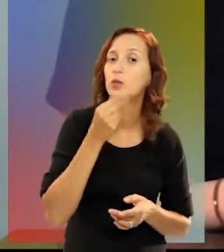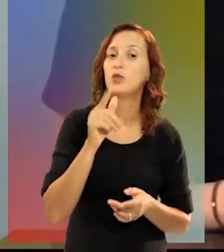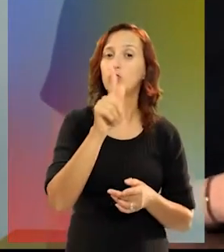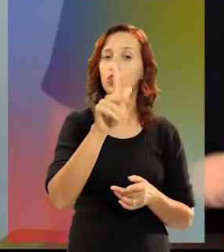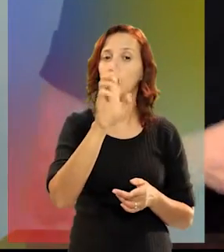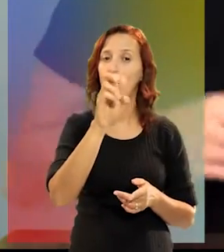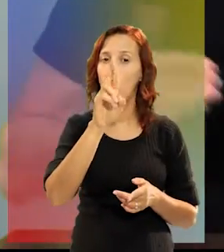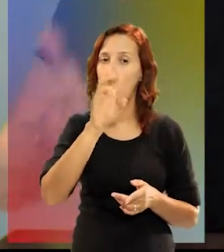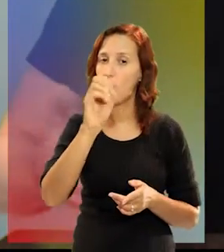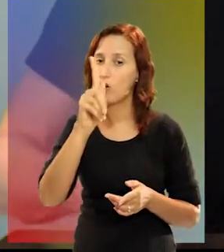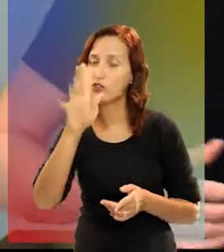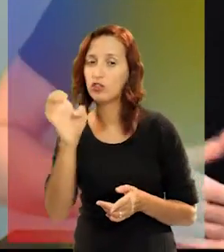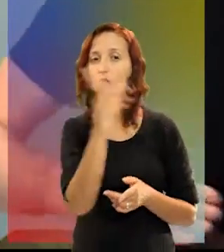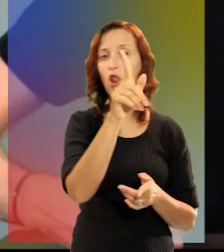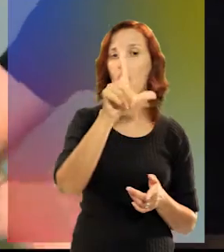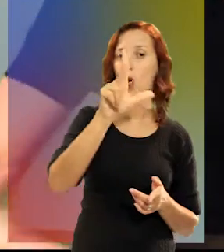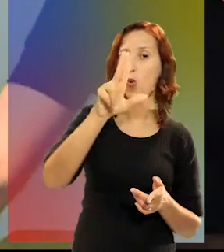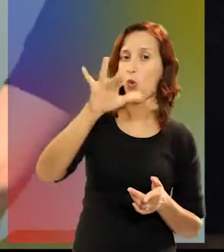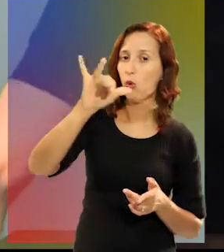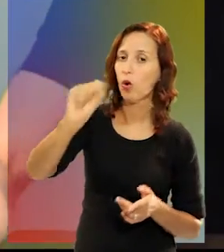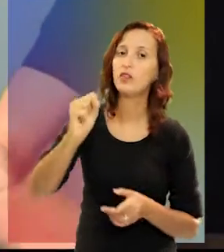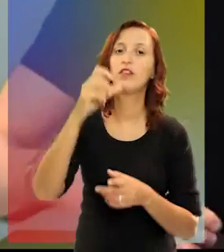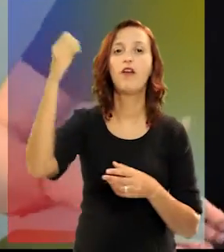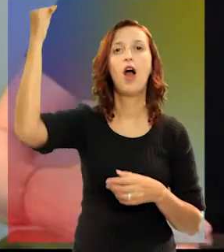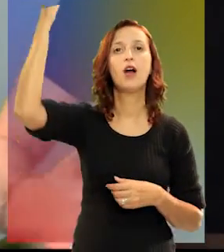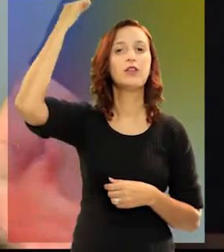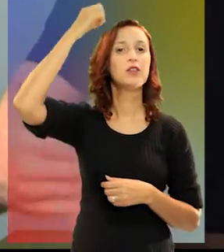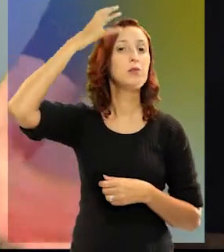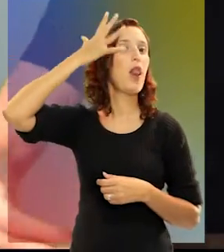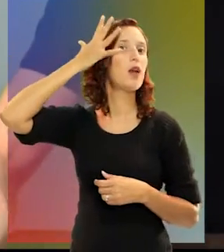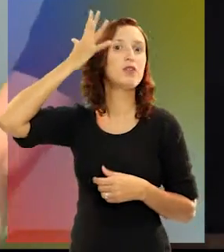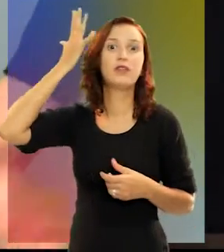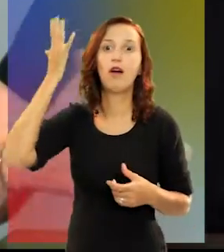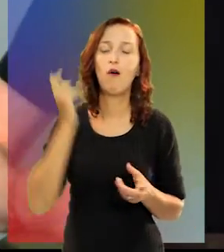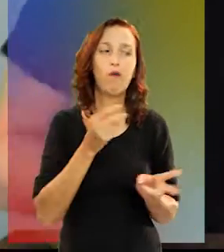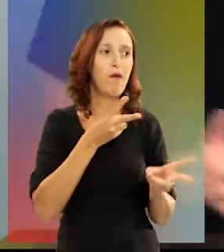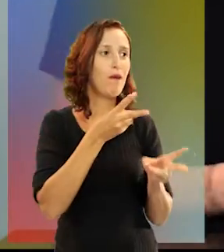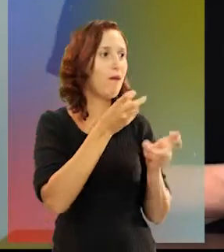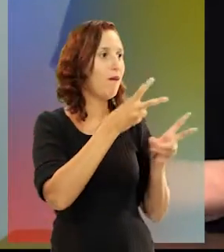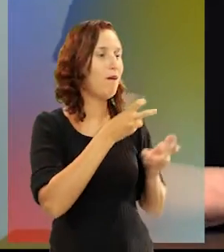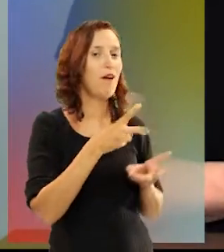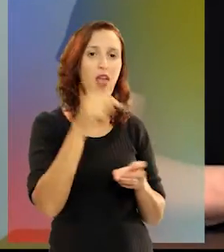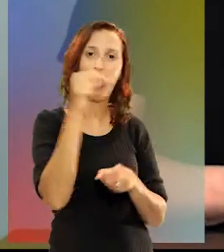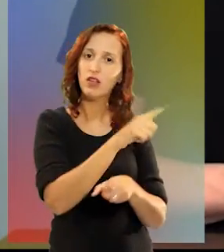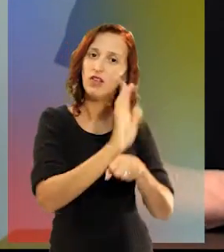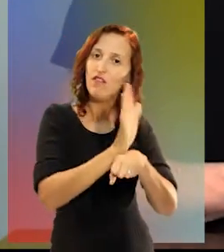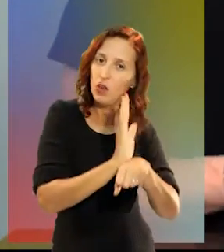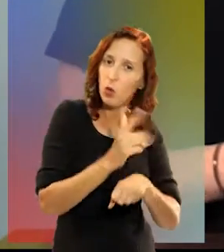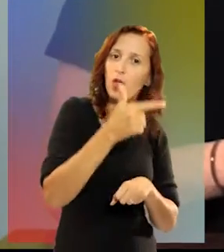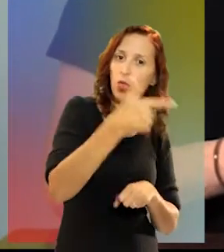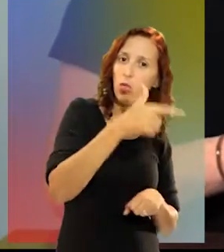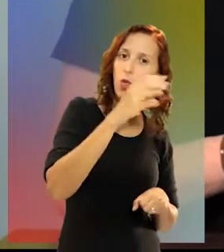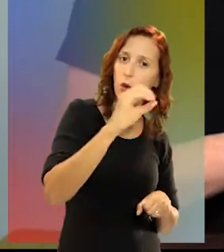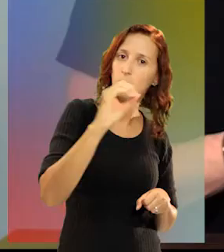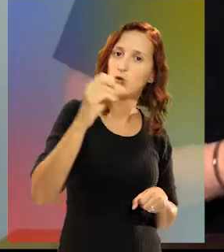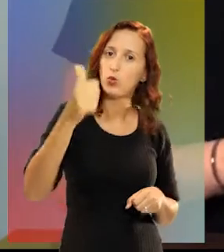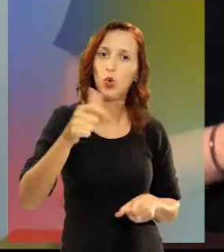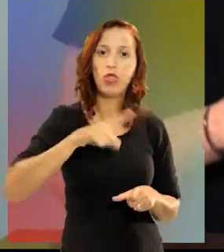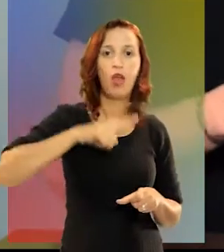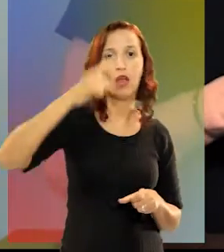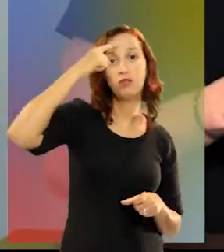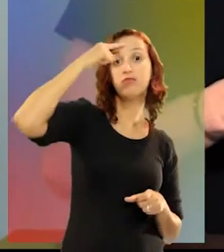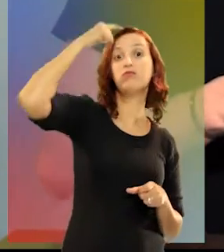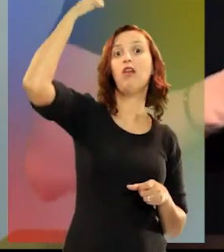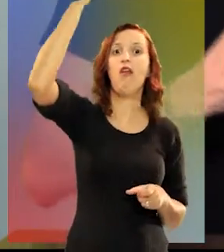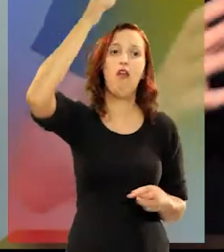se inspirou, e não só o George Lucas, mas vários outros artistas importantes e diretores importantes se inspiraram nessa